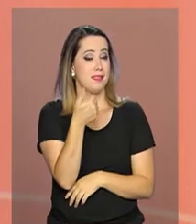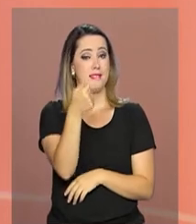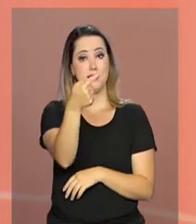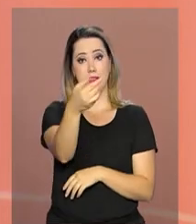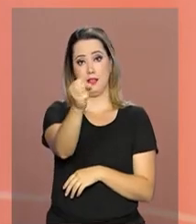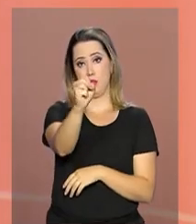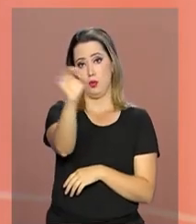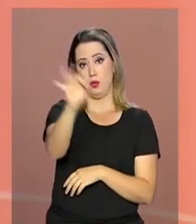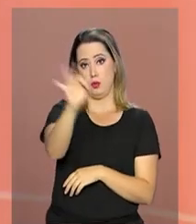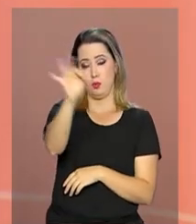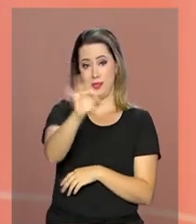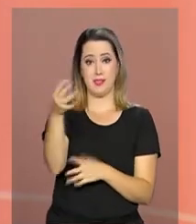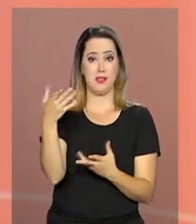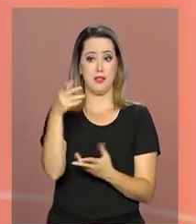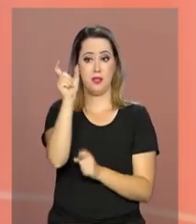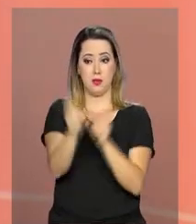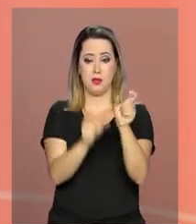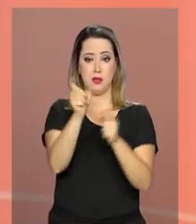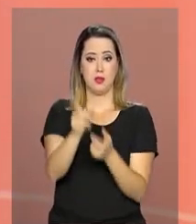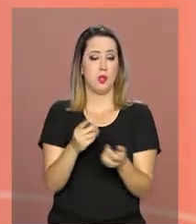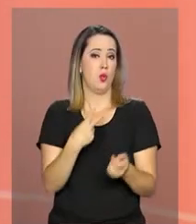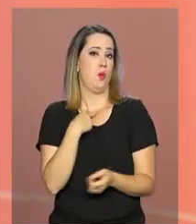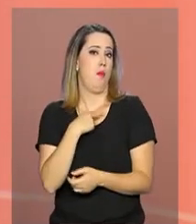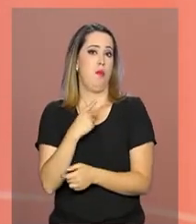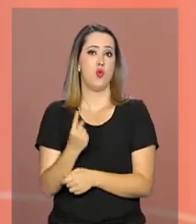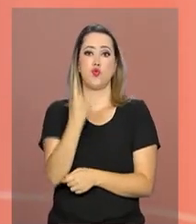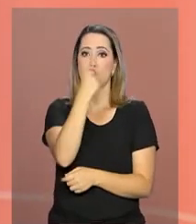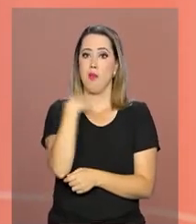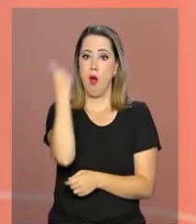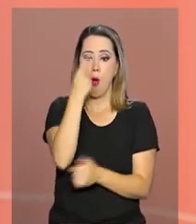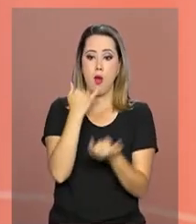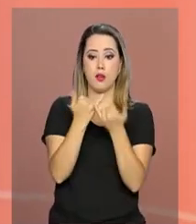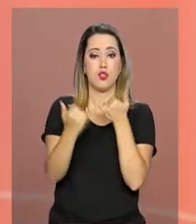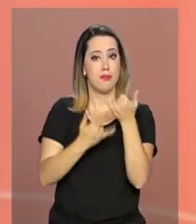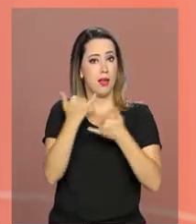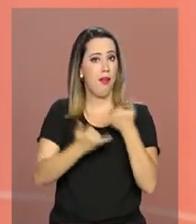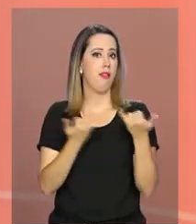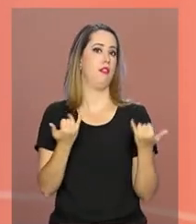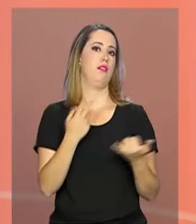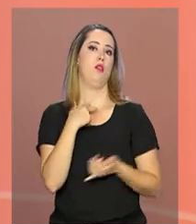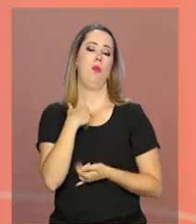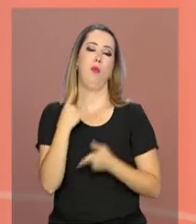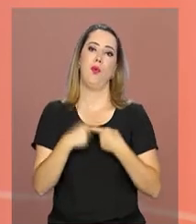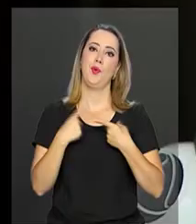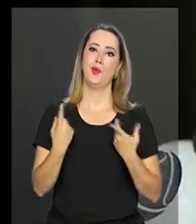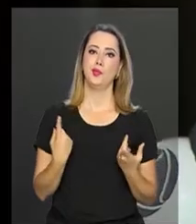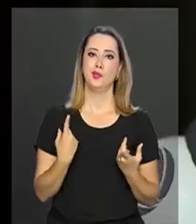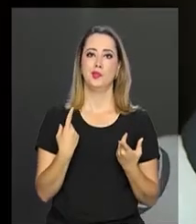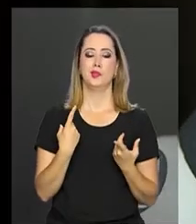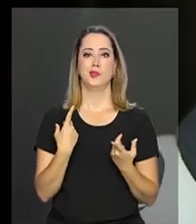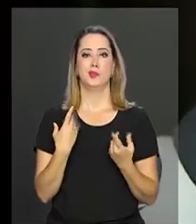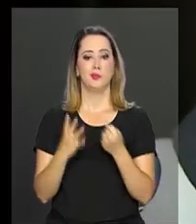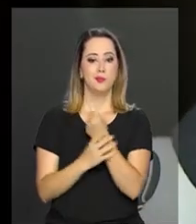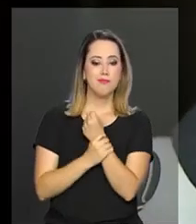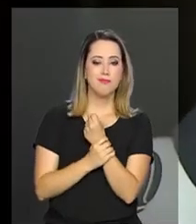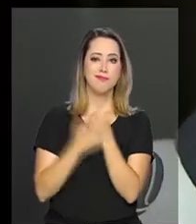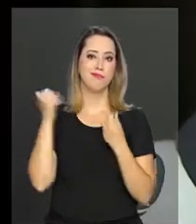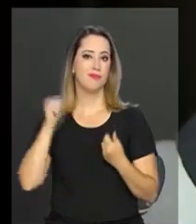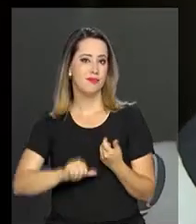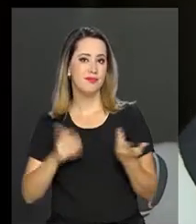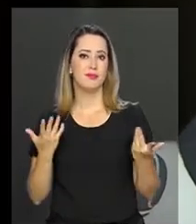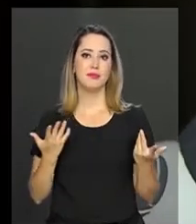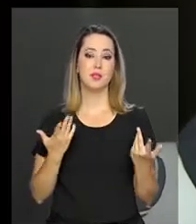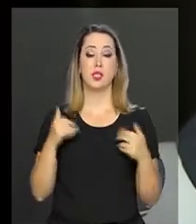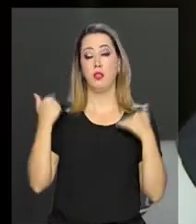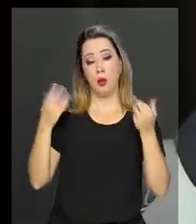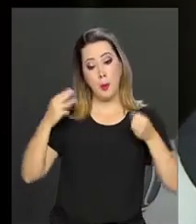não conseguem se movimentar brincar uma hora por dia que é o mínimo recomendado pela organização mundial da saúde o ministério da educação procura apoiar